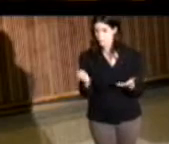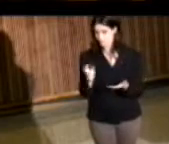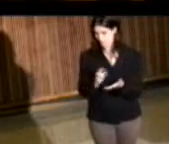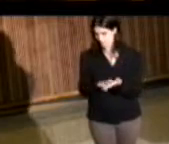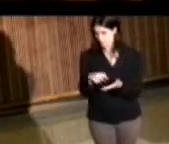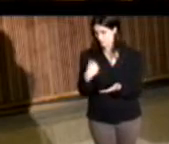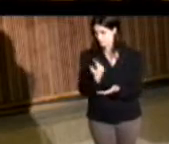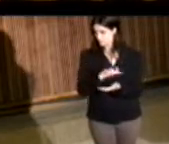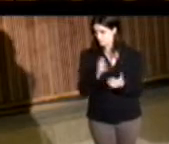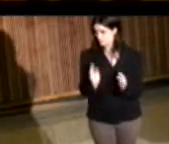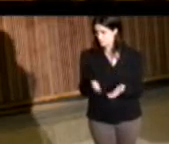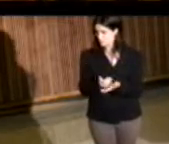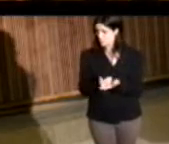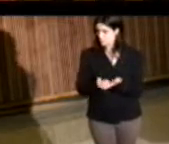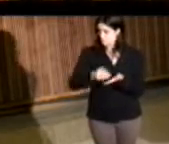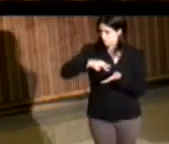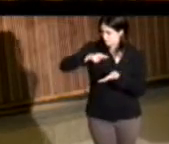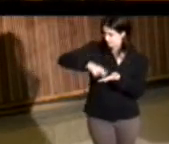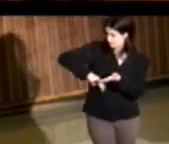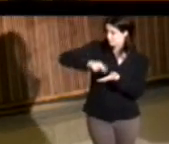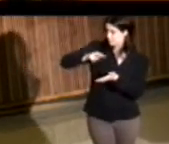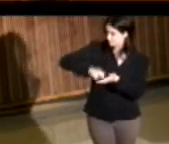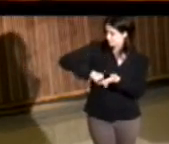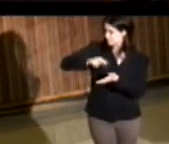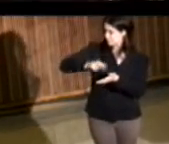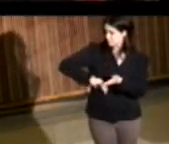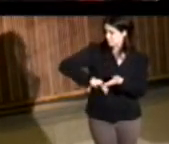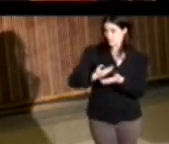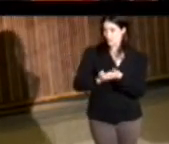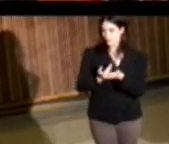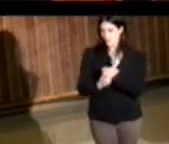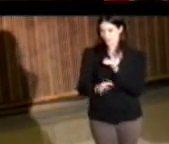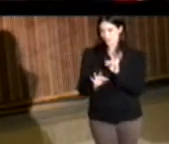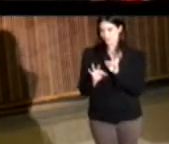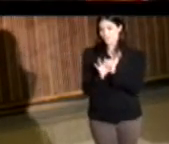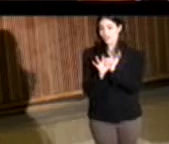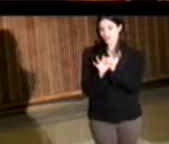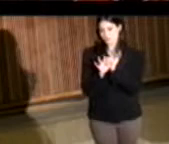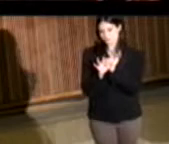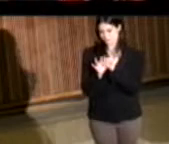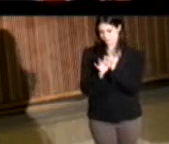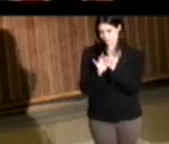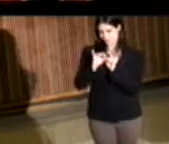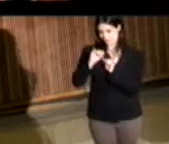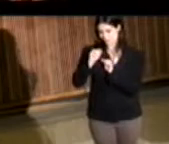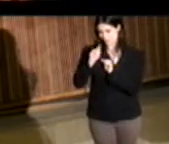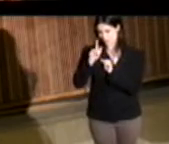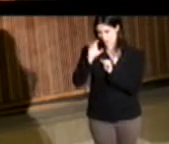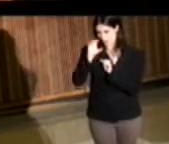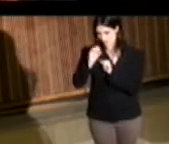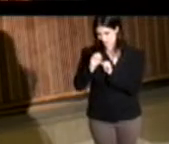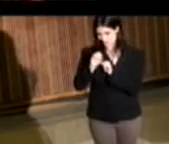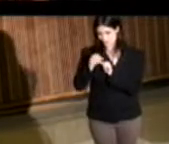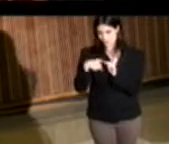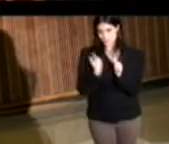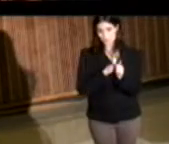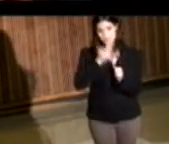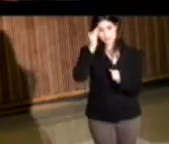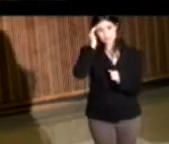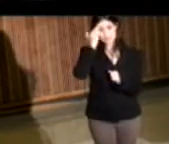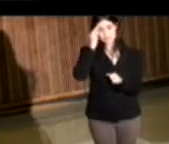manhã que a gente consegue decidir amar qualquer pessoa se a